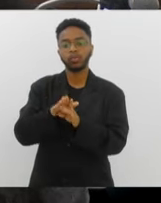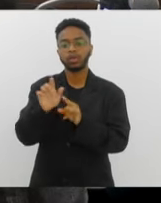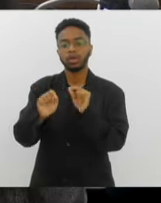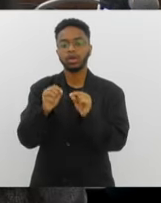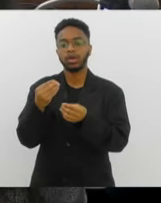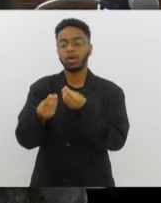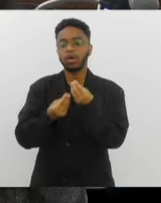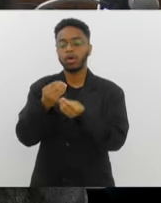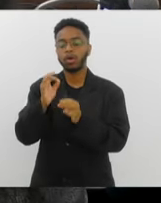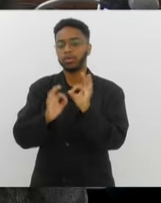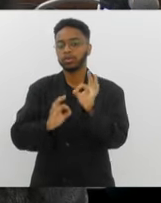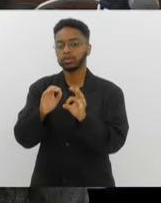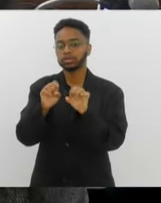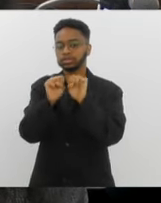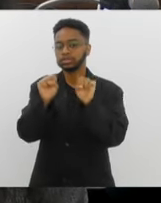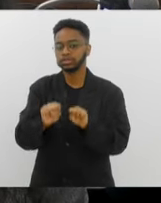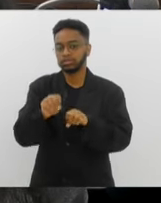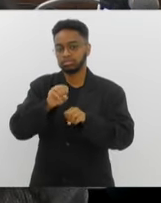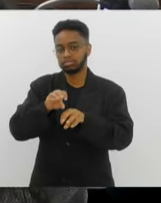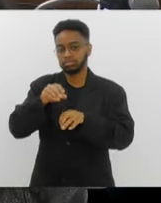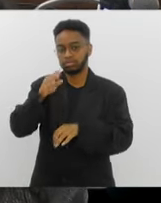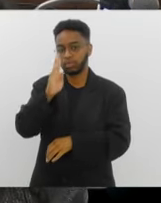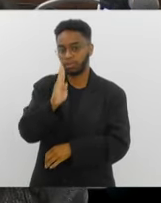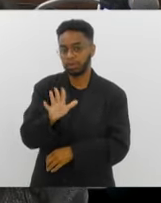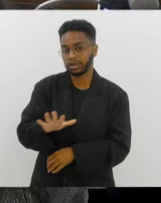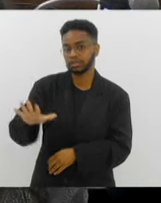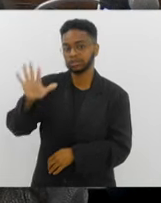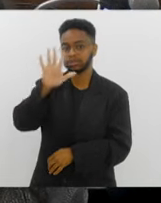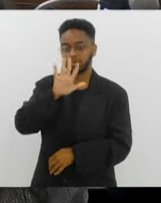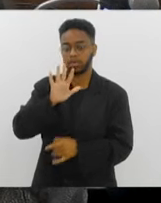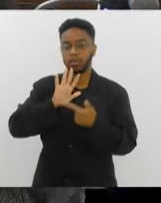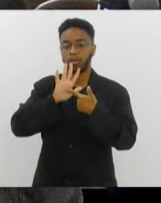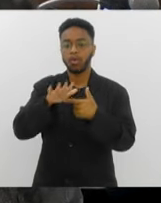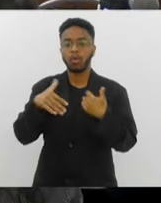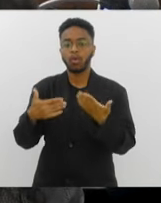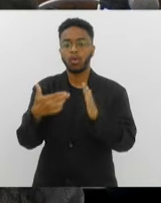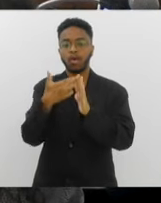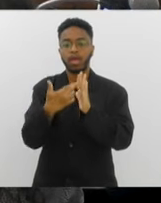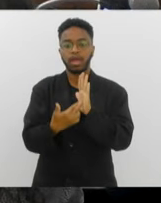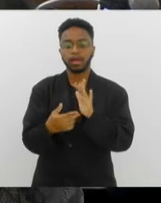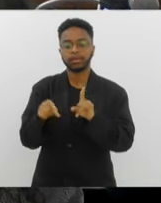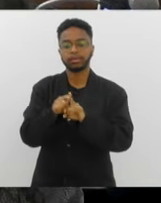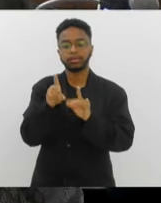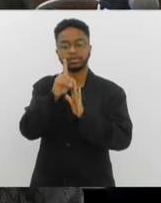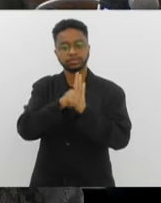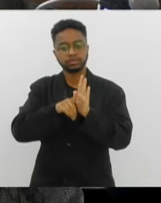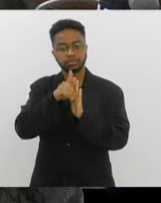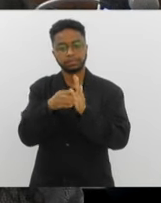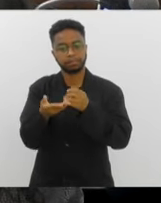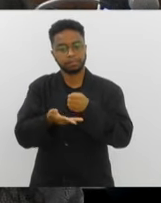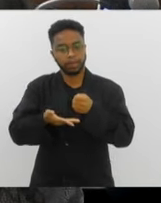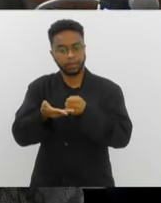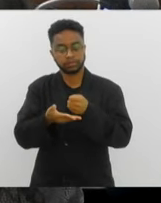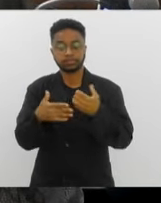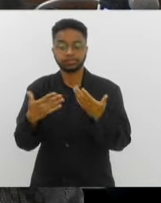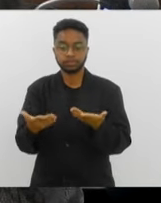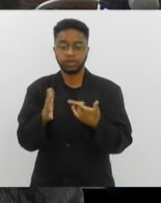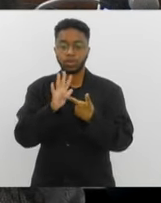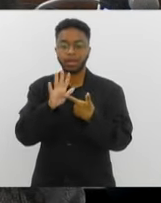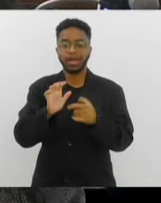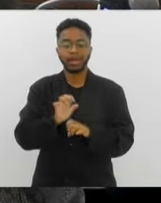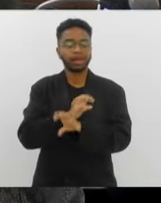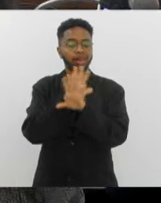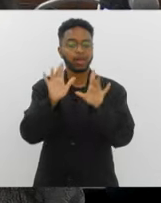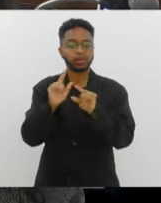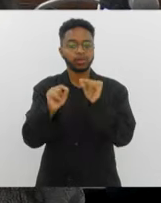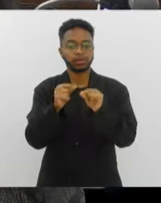de todos os sistemas de ensino no Brasil. Estabelece todas as diretrizes e bases. E a Lei de Diretrizes e Bases da Educação no Brasil, ela é muito clara